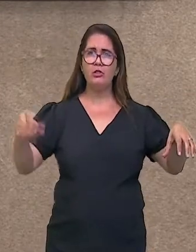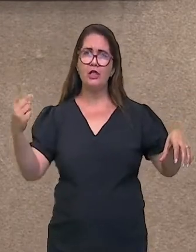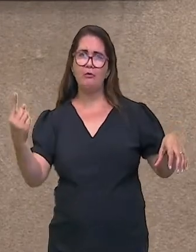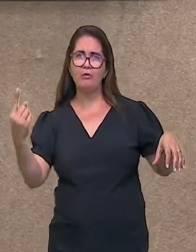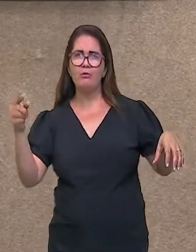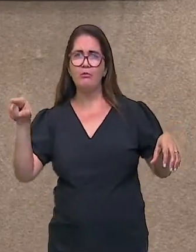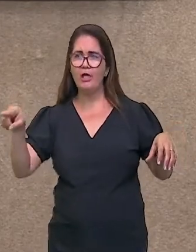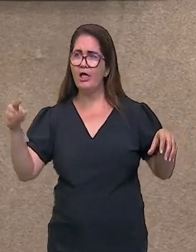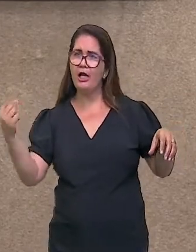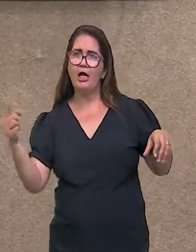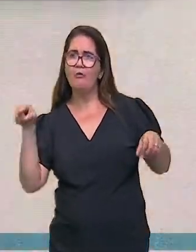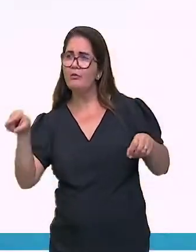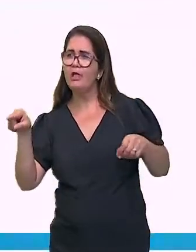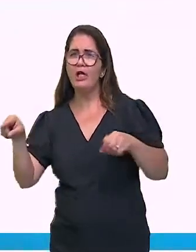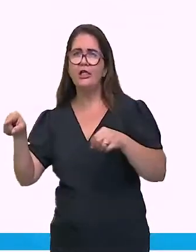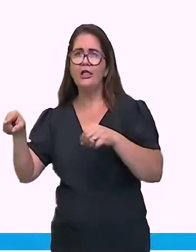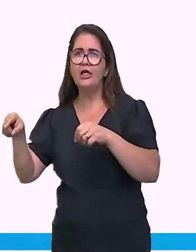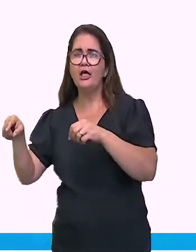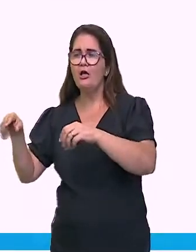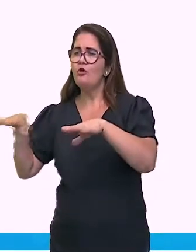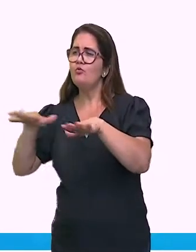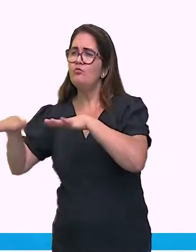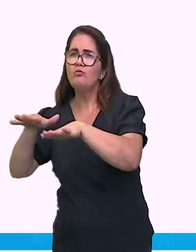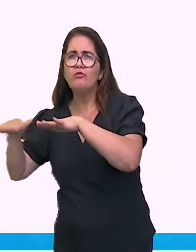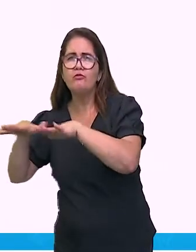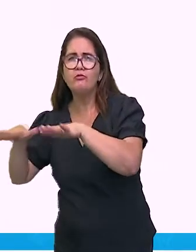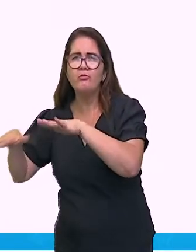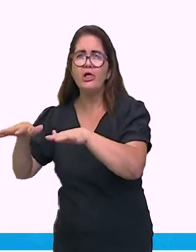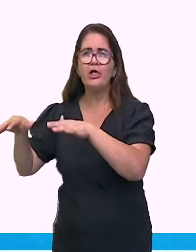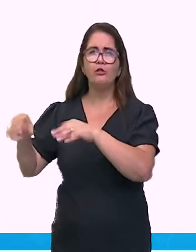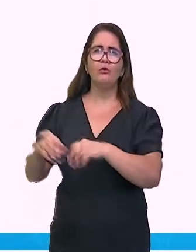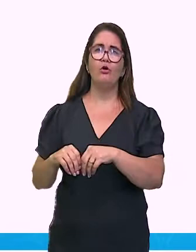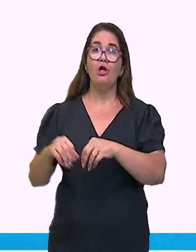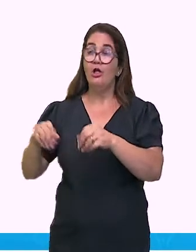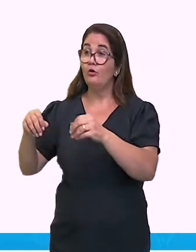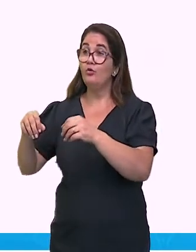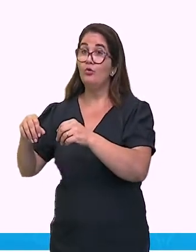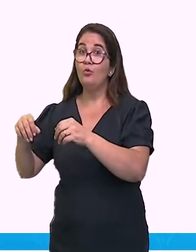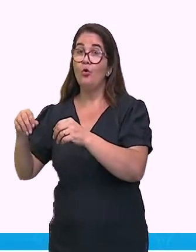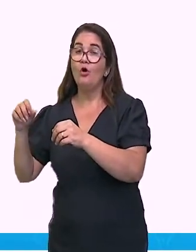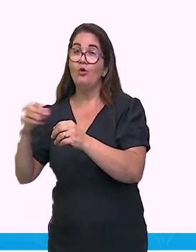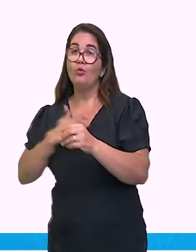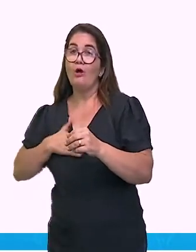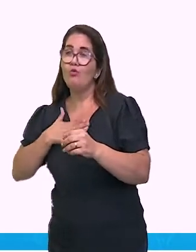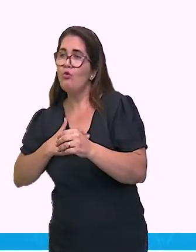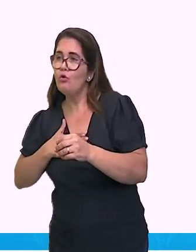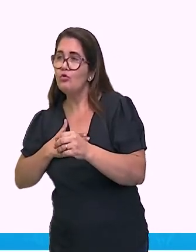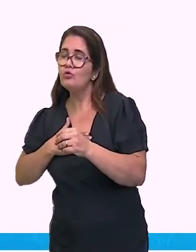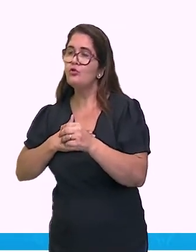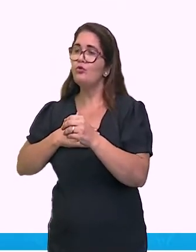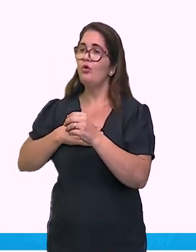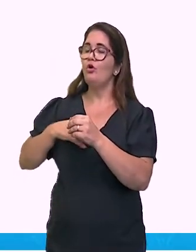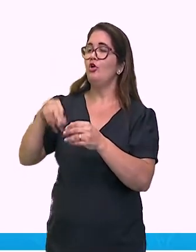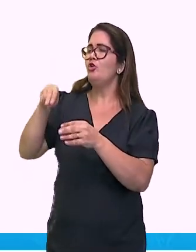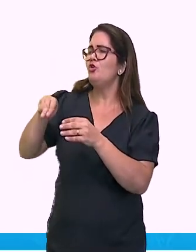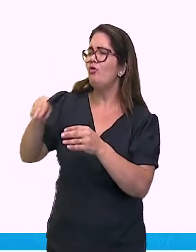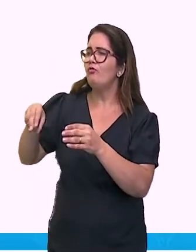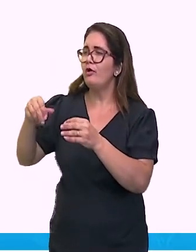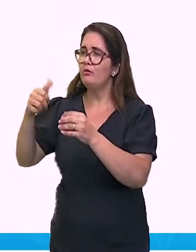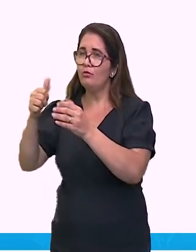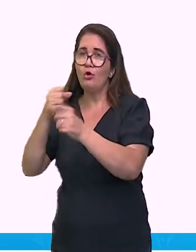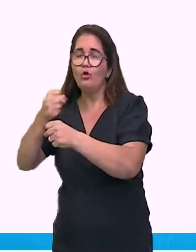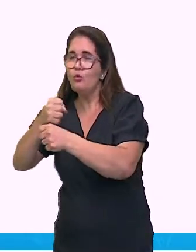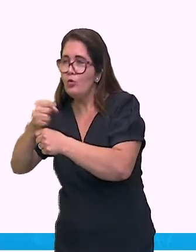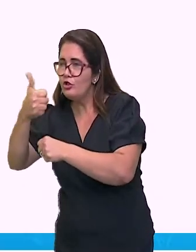primeira ficou conhecida como Guerra de Movimento e aconteceu entre agosto e novembro de